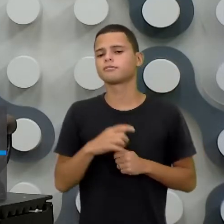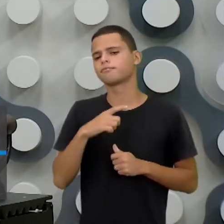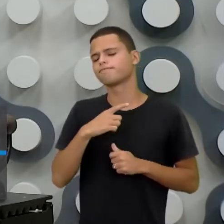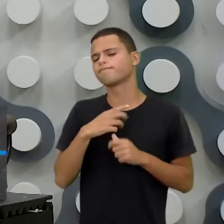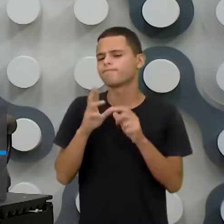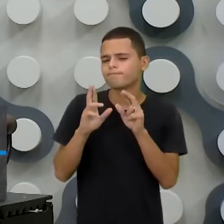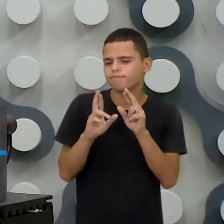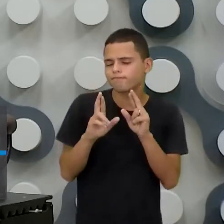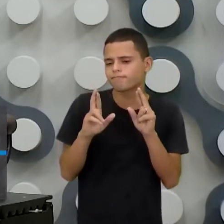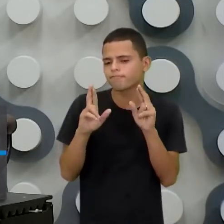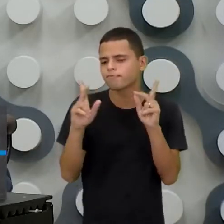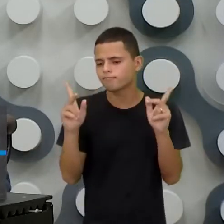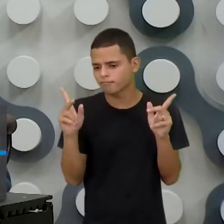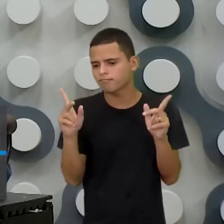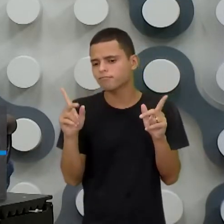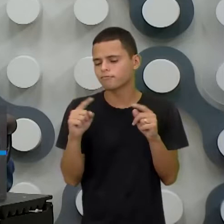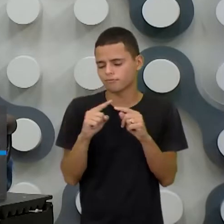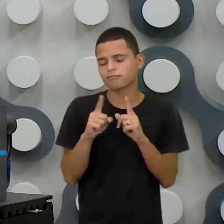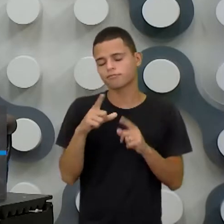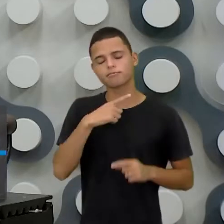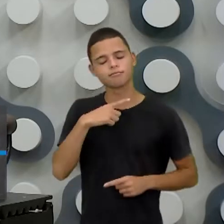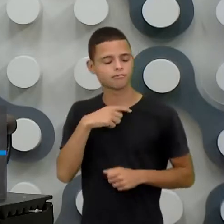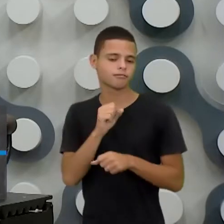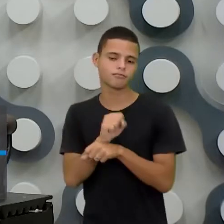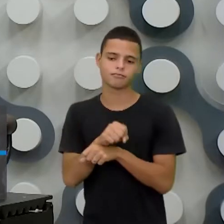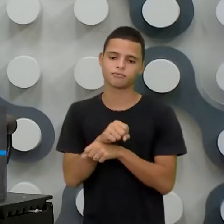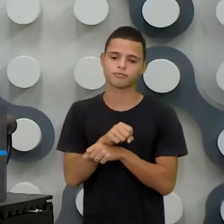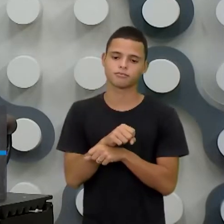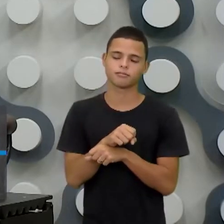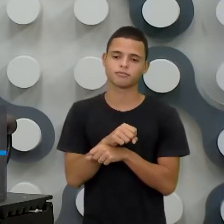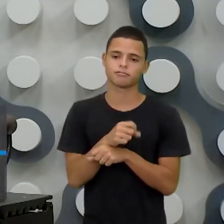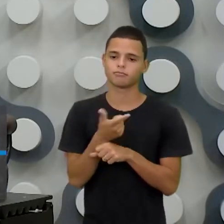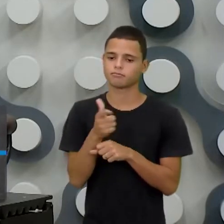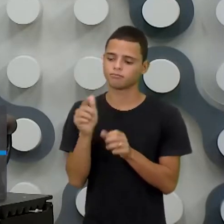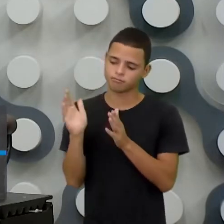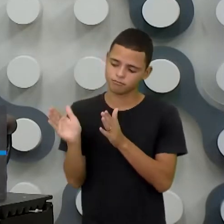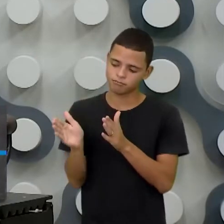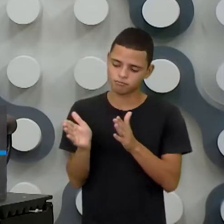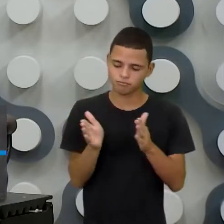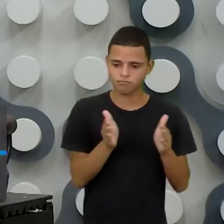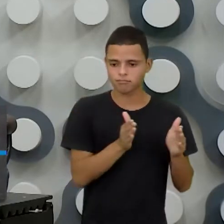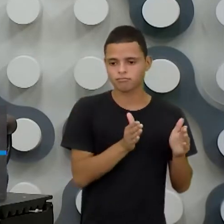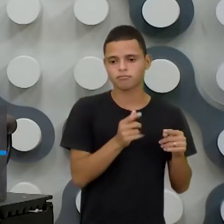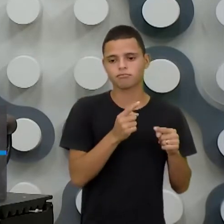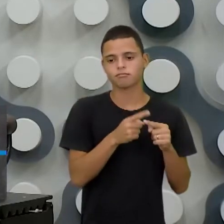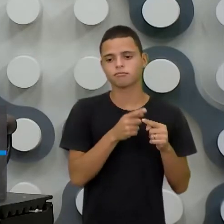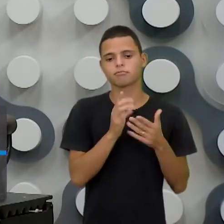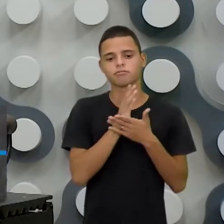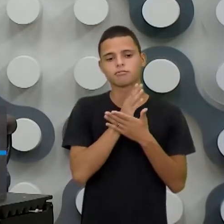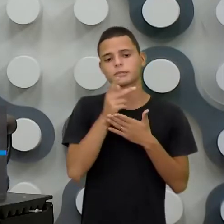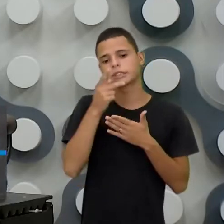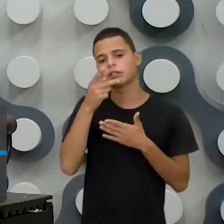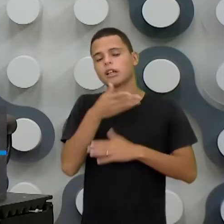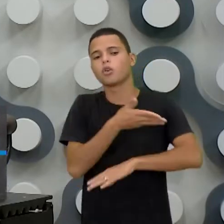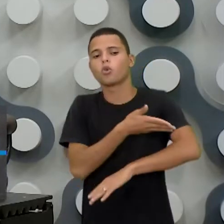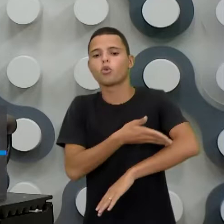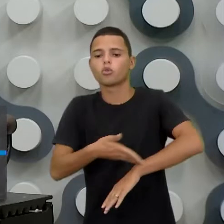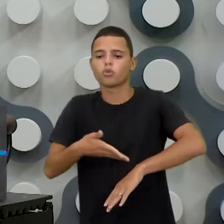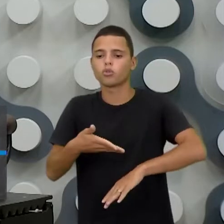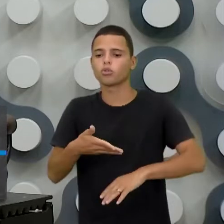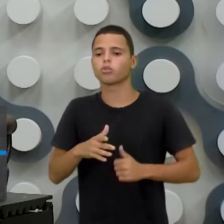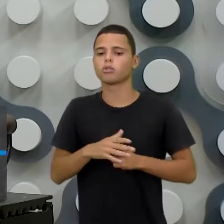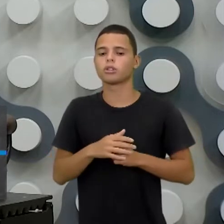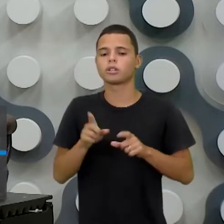diferença, assim, mas tem. Então, gente, não é uniforme, não tem como. Seja pelo sotaque, né? Seja aí